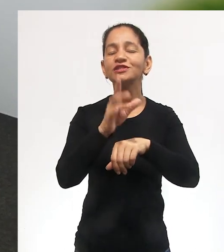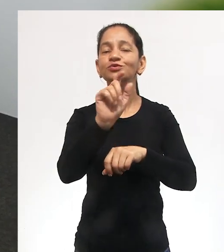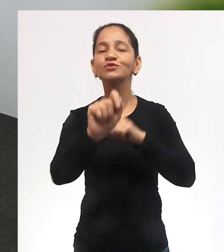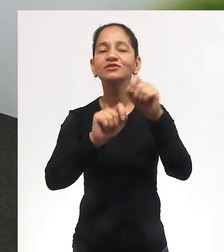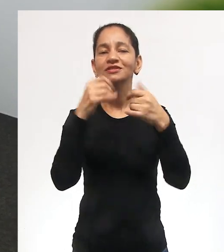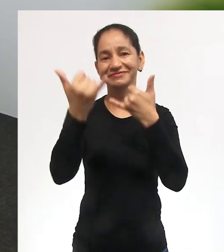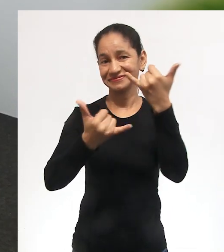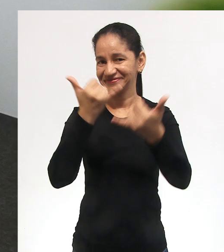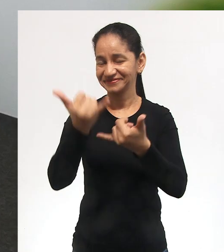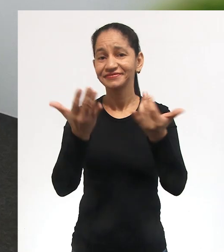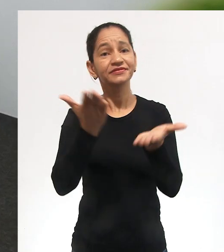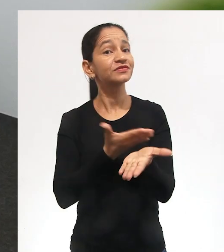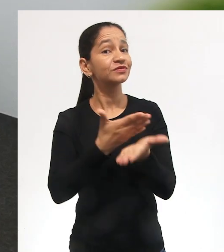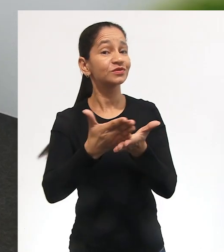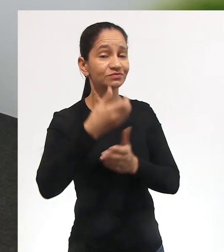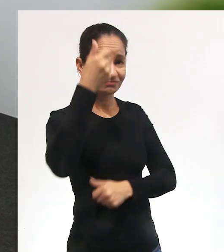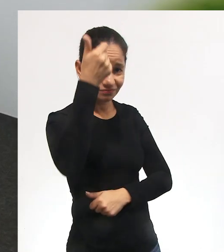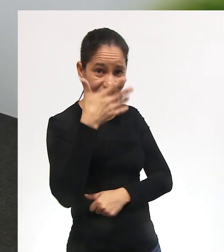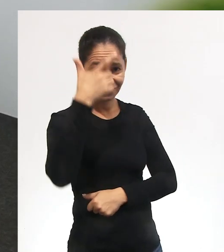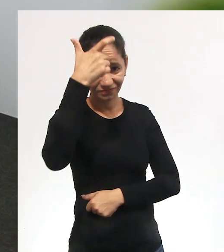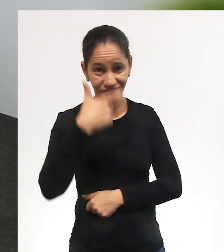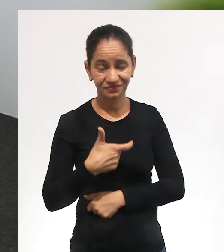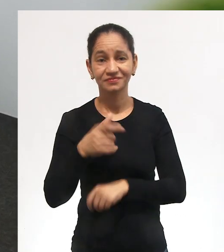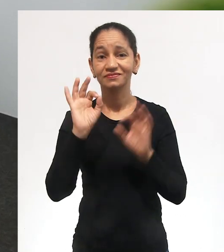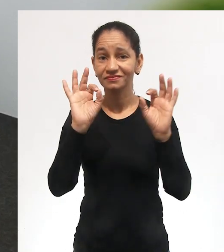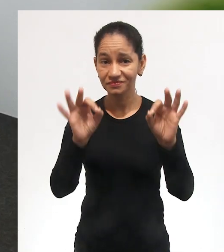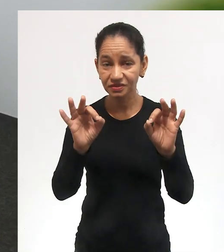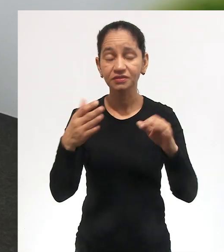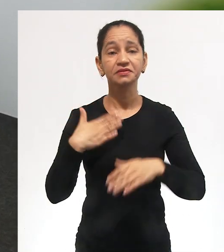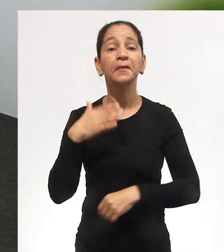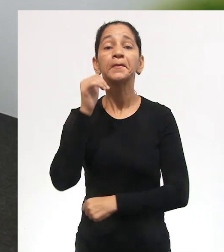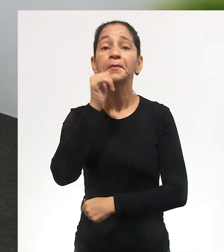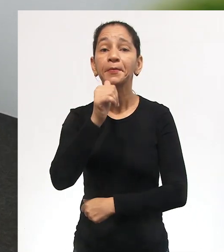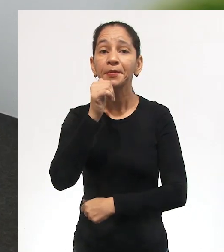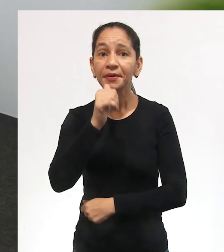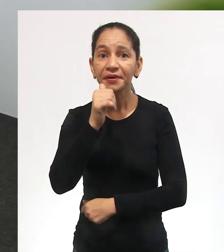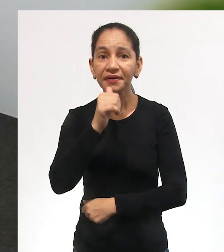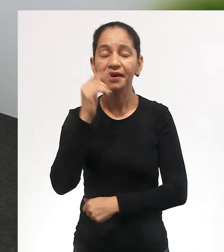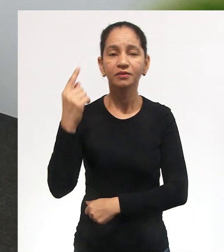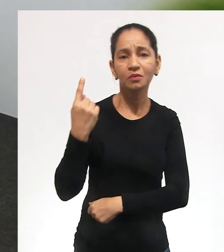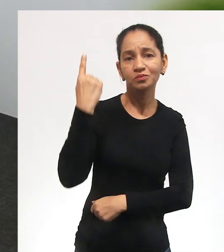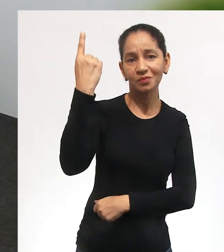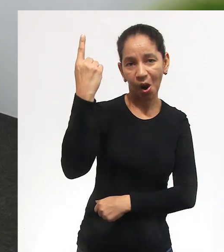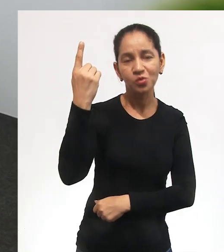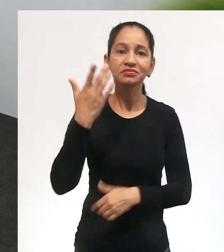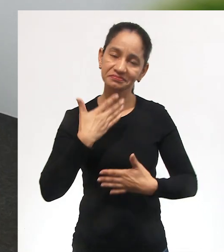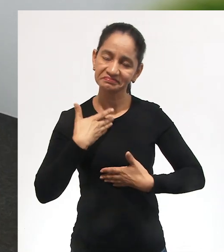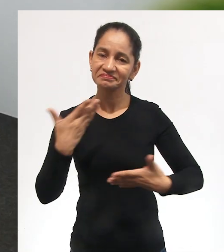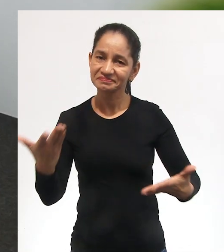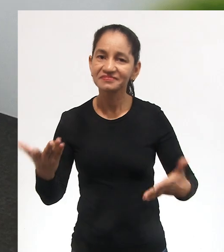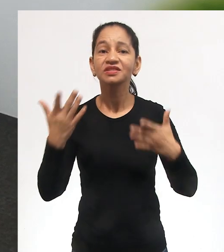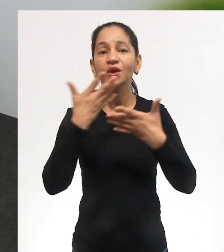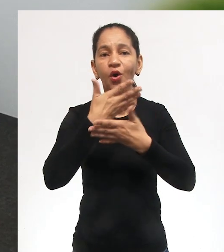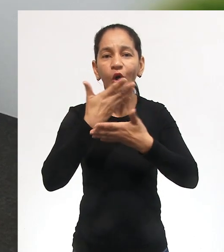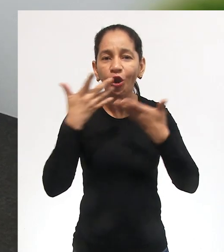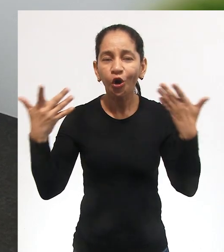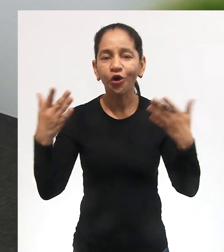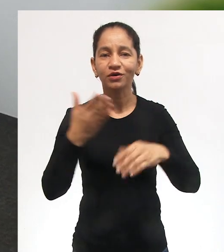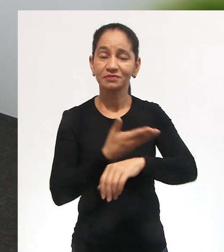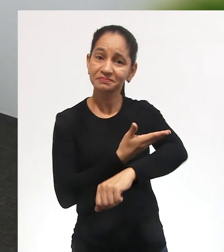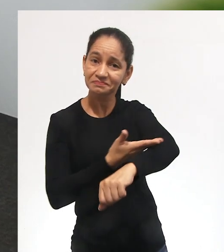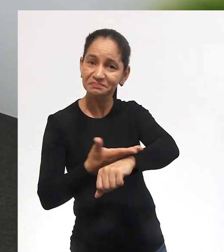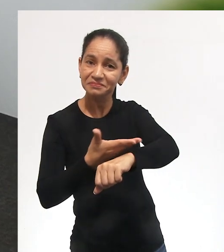agora eu vou iniciar a minha audiodescrição. Eu sou uma mulher de estatura alta, de cor